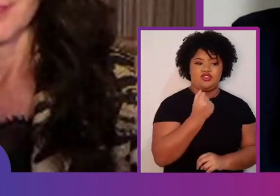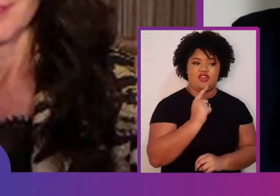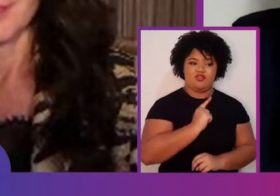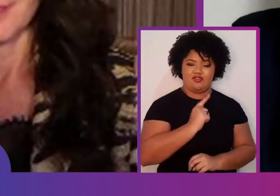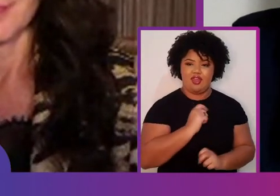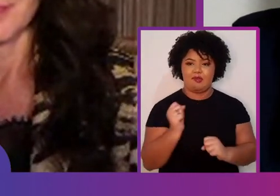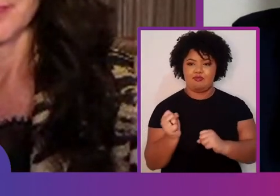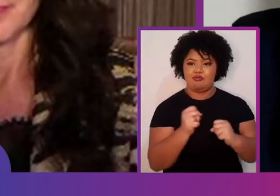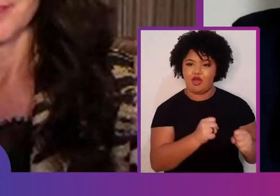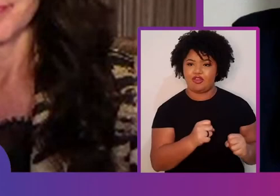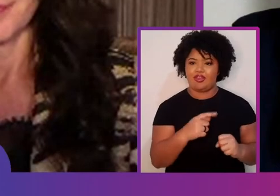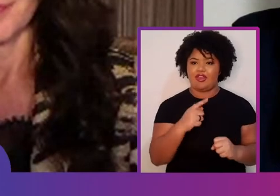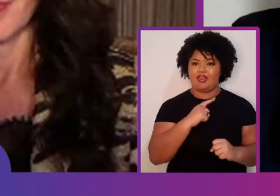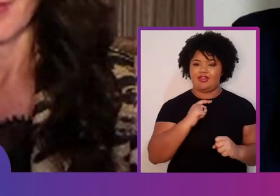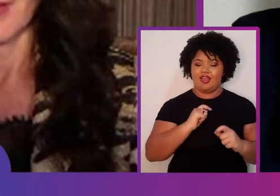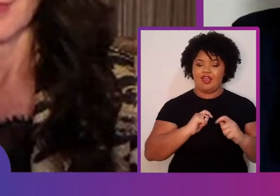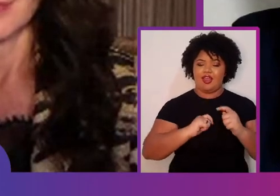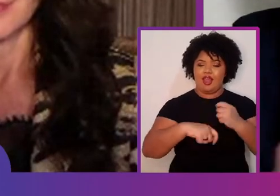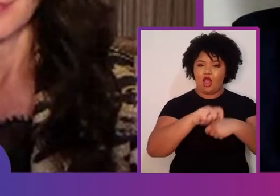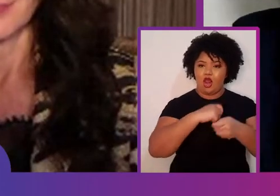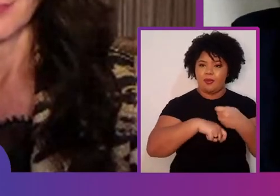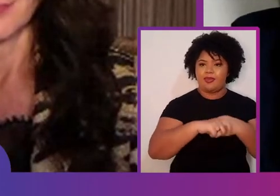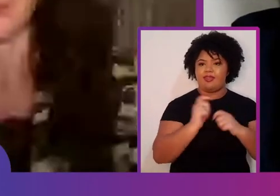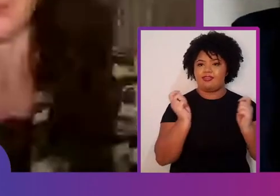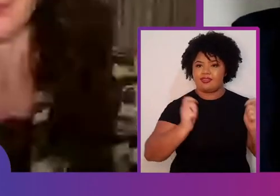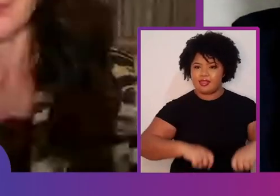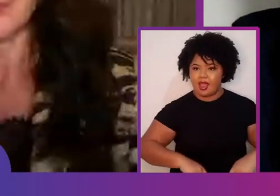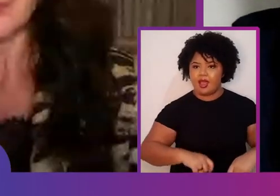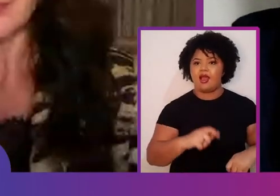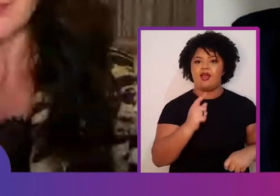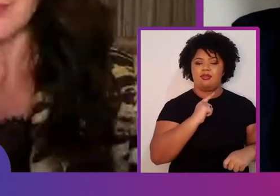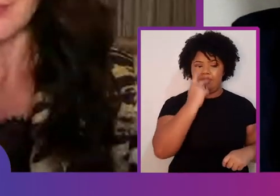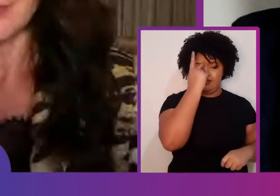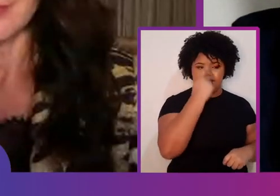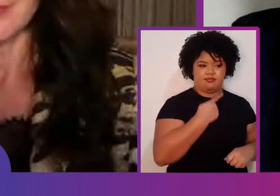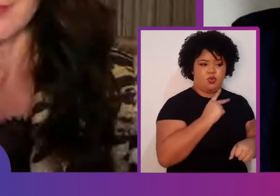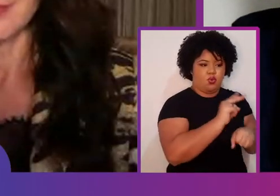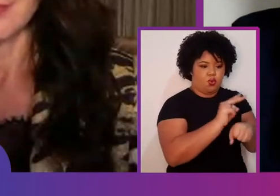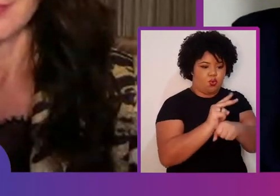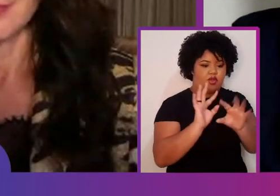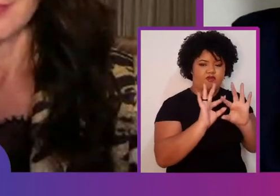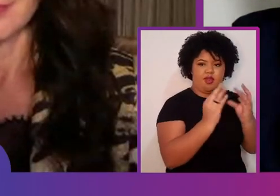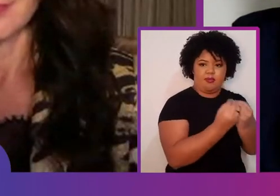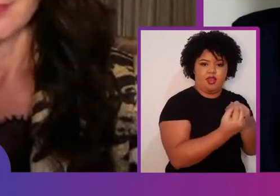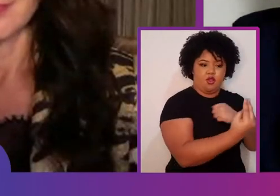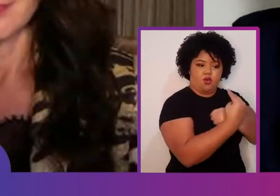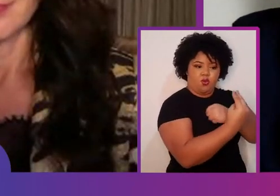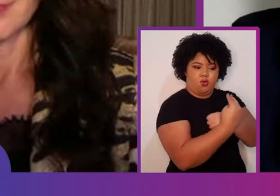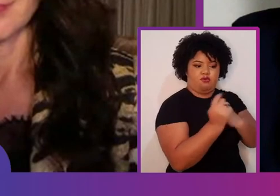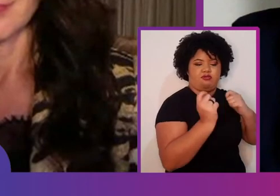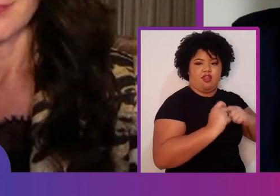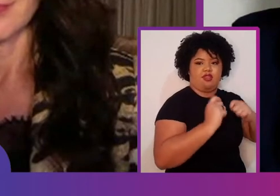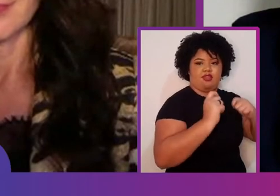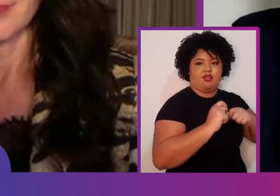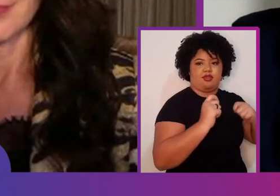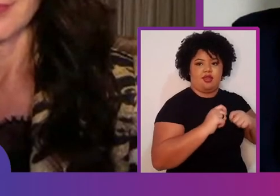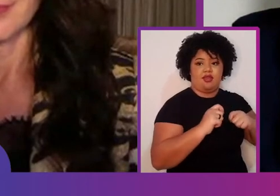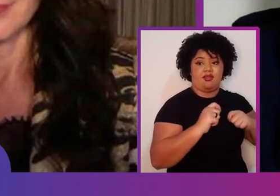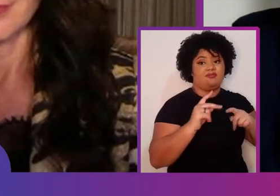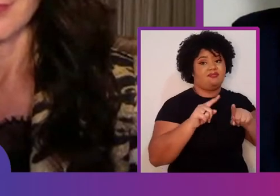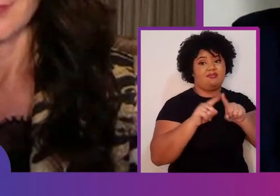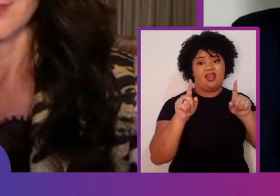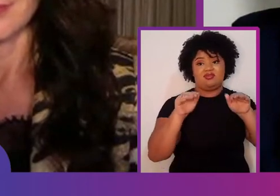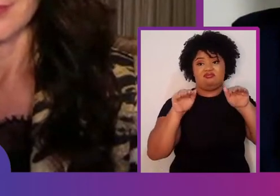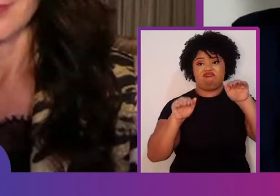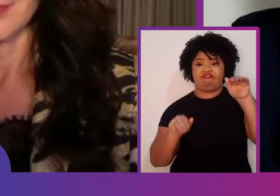poder econômico propriamente dito, está se protegendo. Então você tem uma desigualdade de distribuição